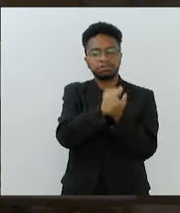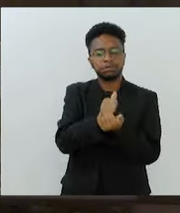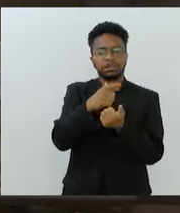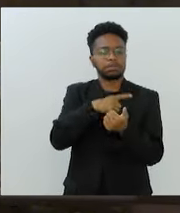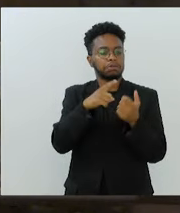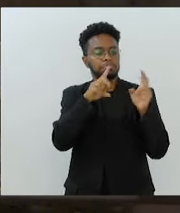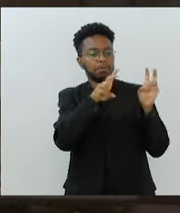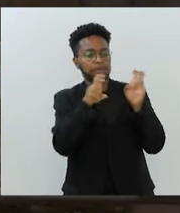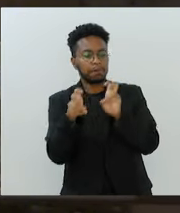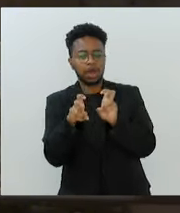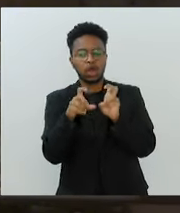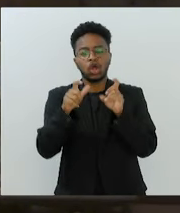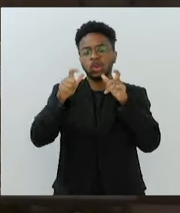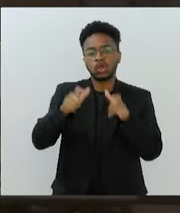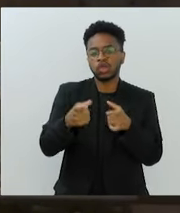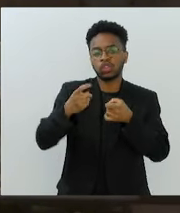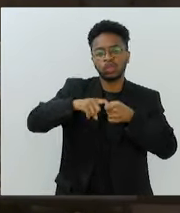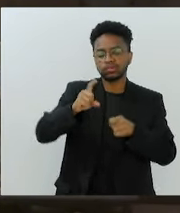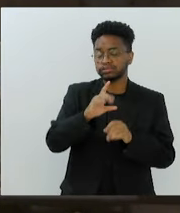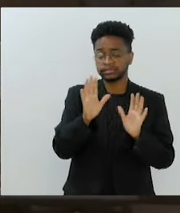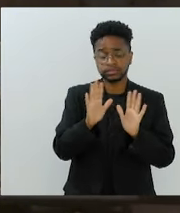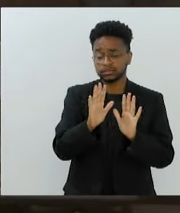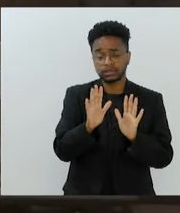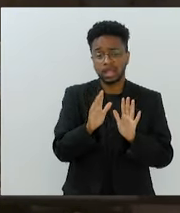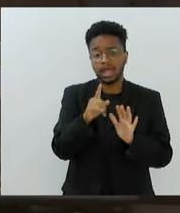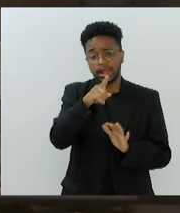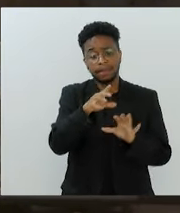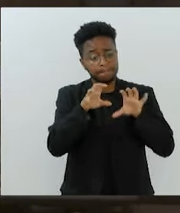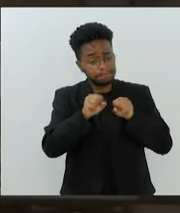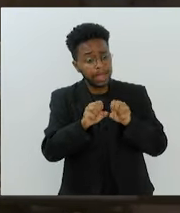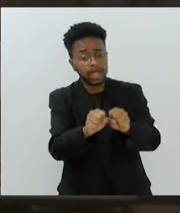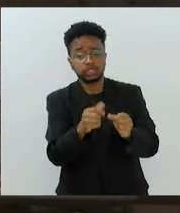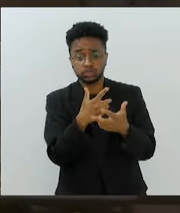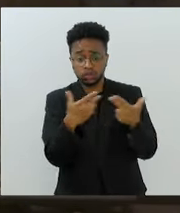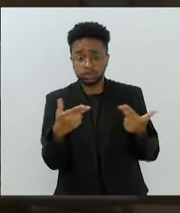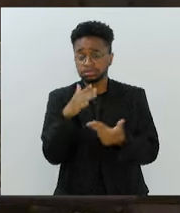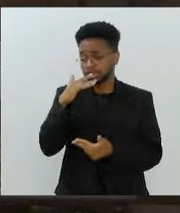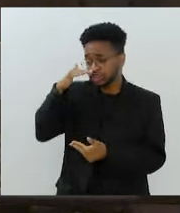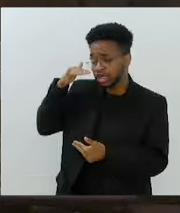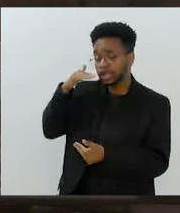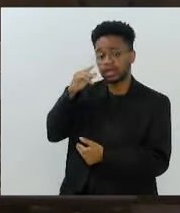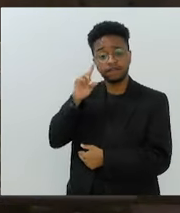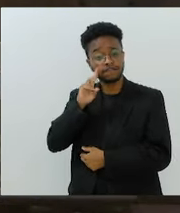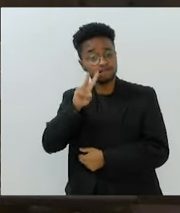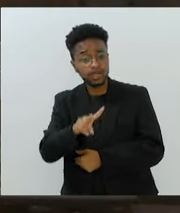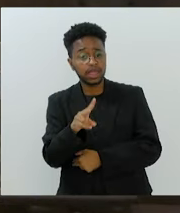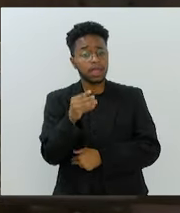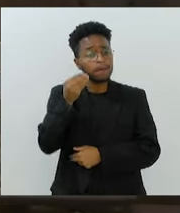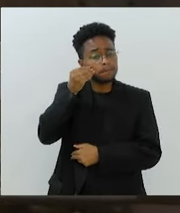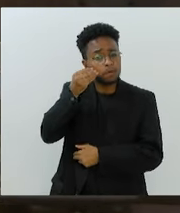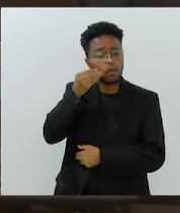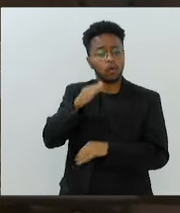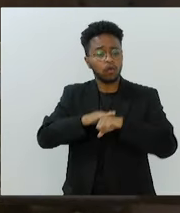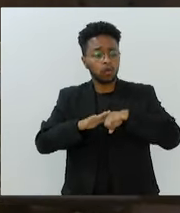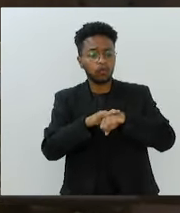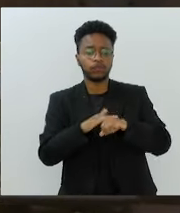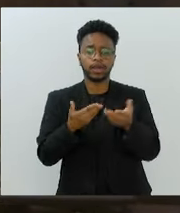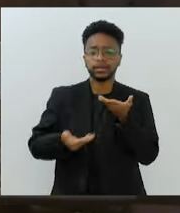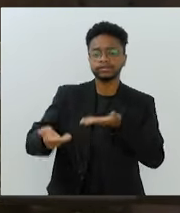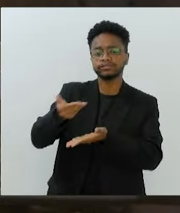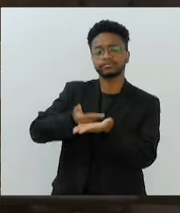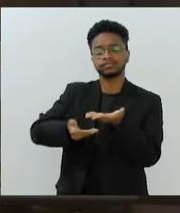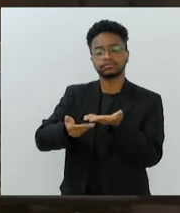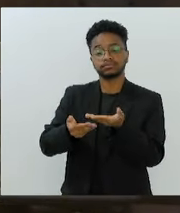o ponto de não retorno, não, ele vai lá e mexe nas coisas, cheira, vê, prova, conversa. Isso